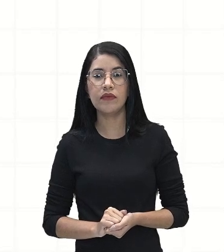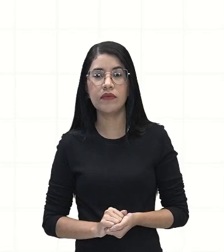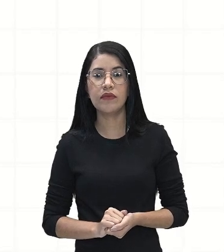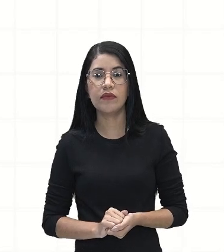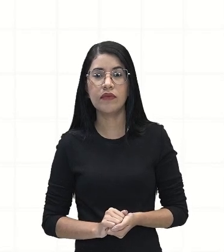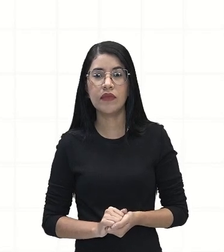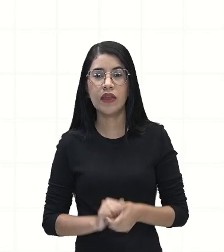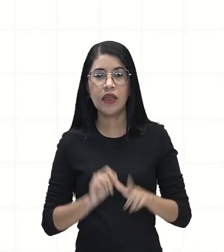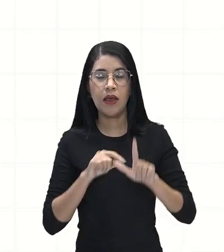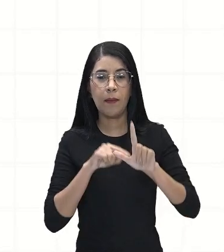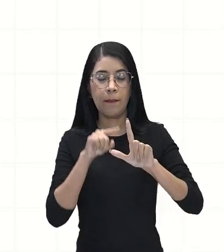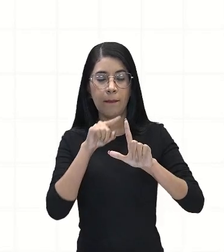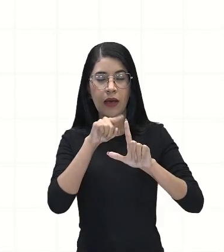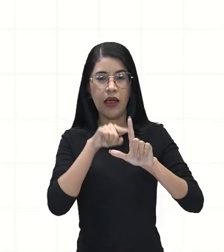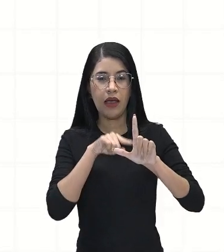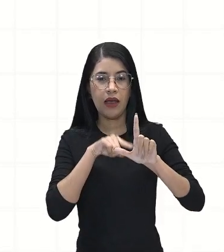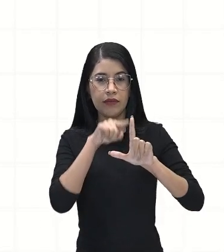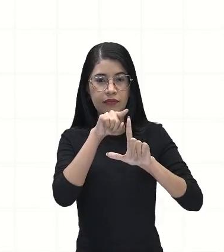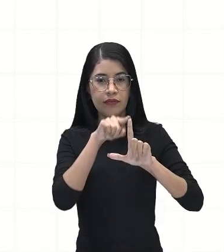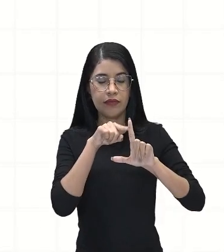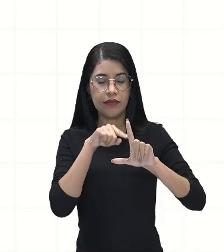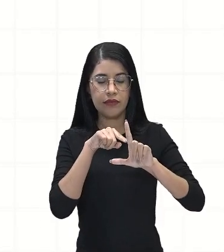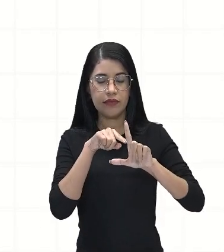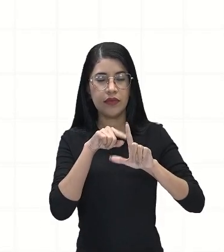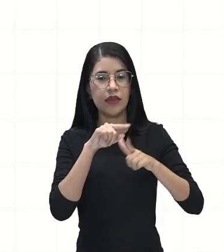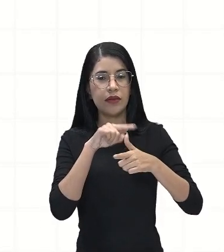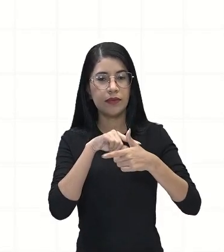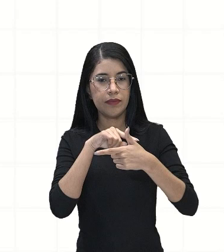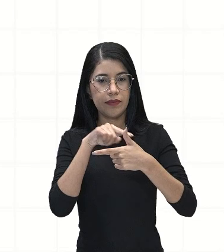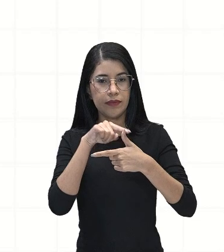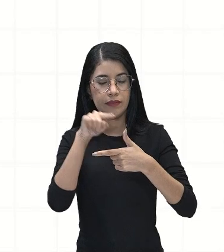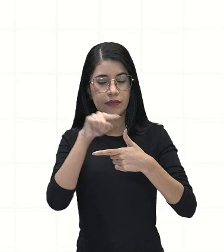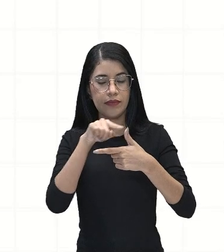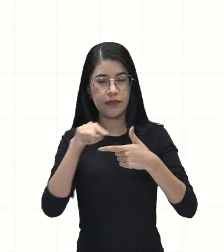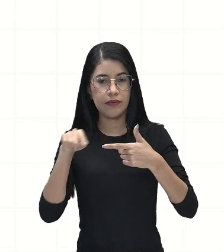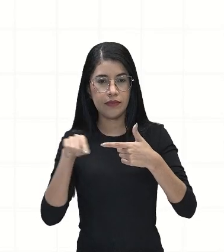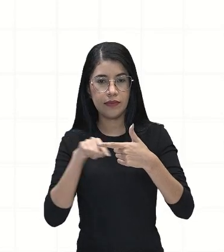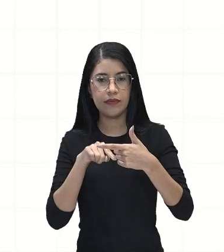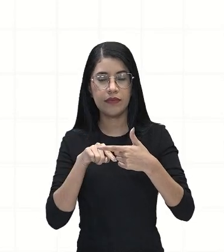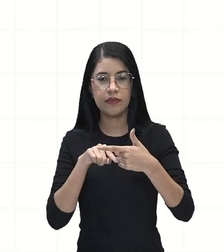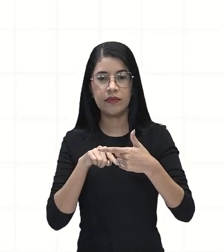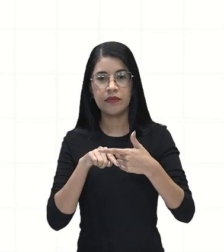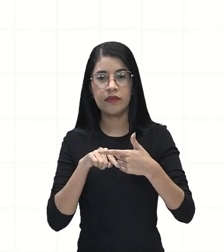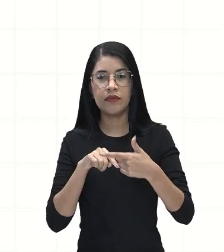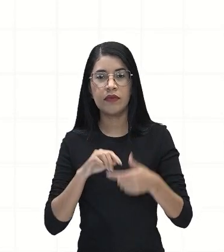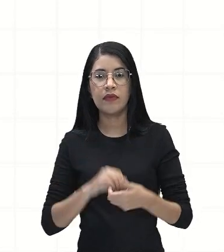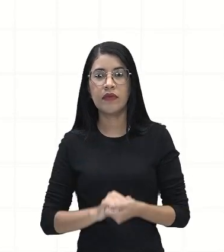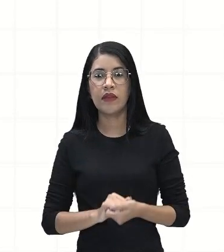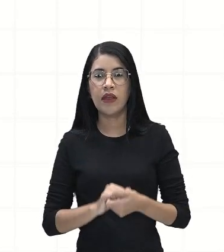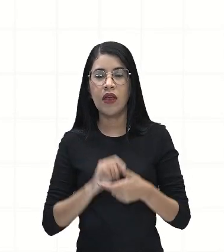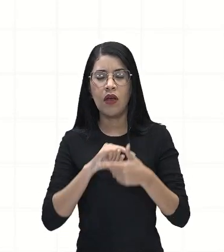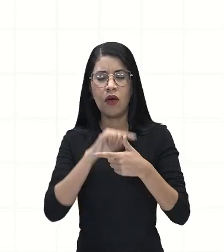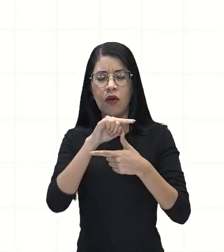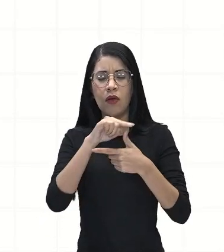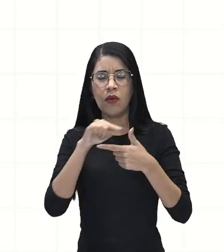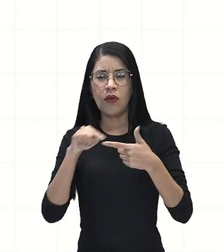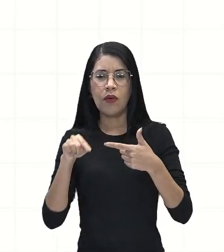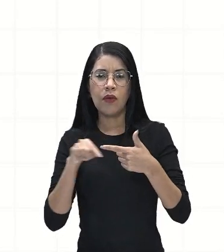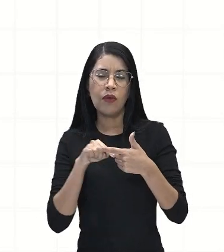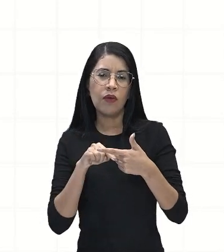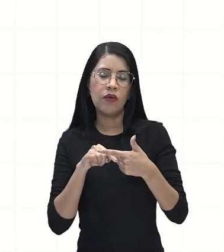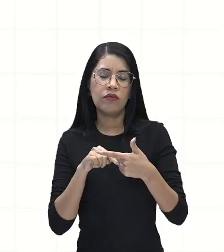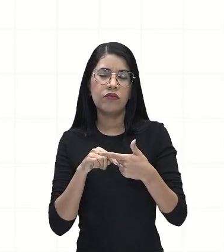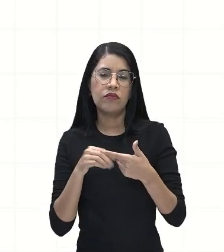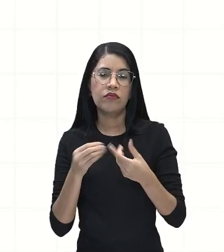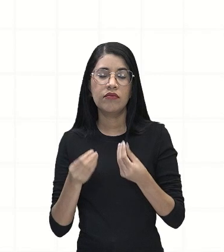eu posso, com a junção desses lados aqui, ó, eu que pensei, né, em juntar esses lados, porque